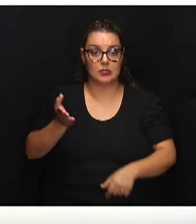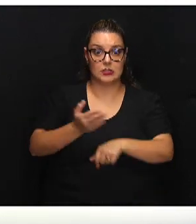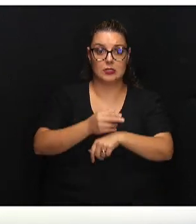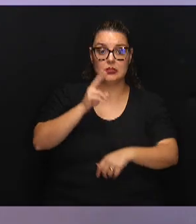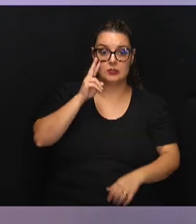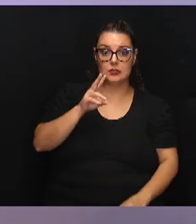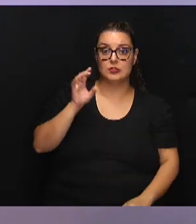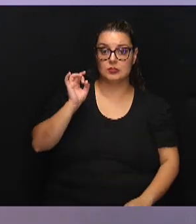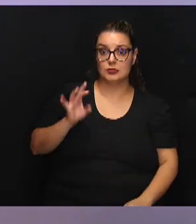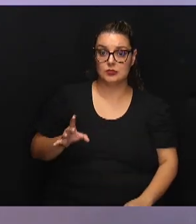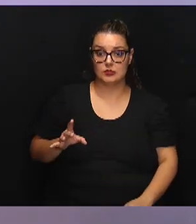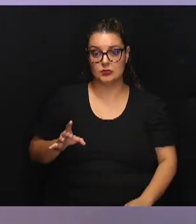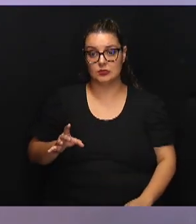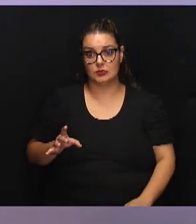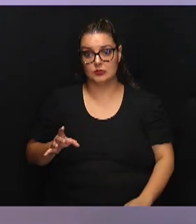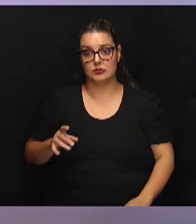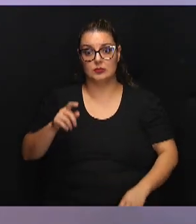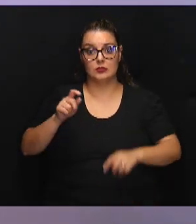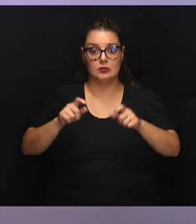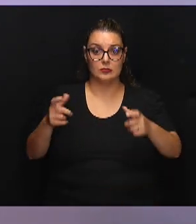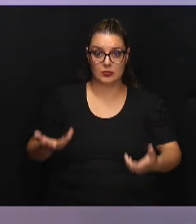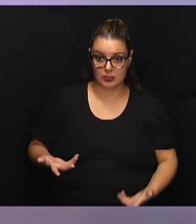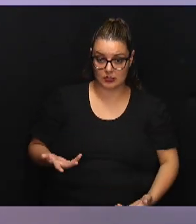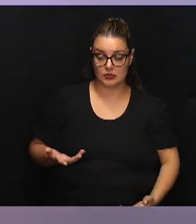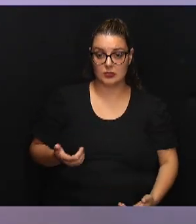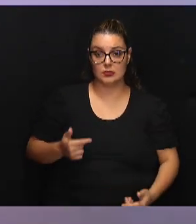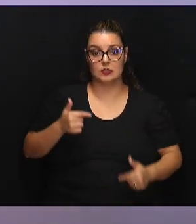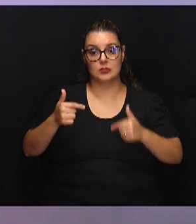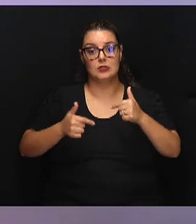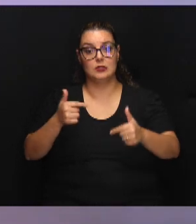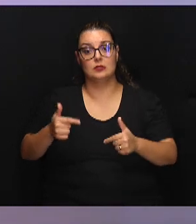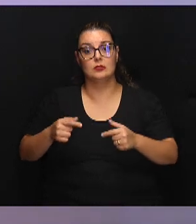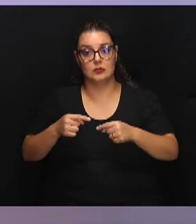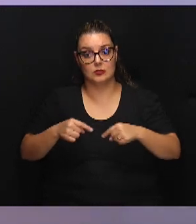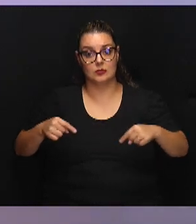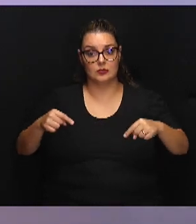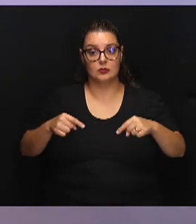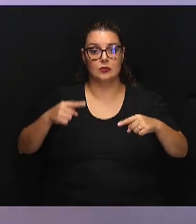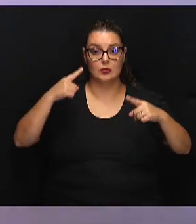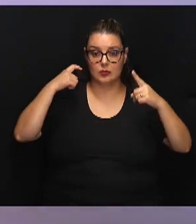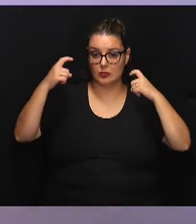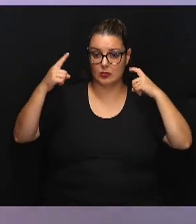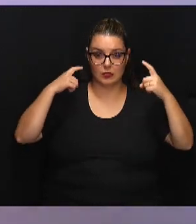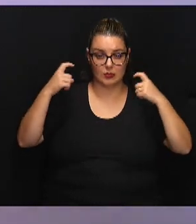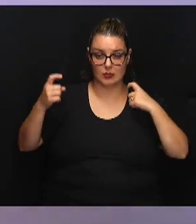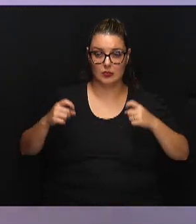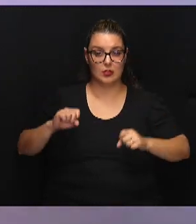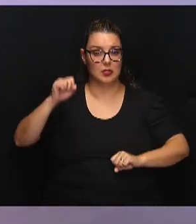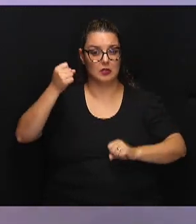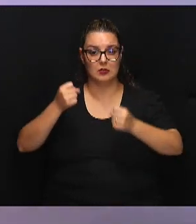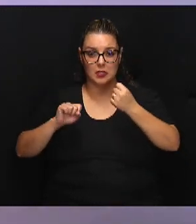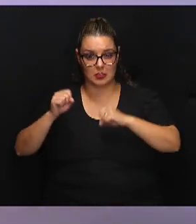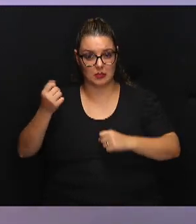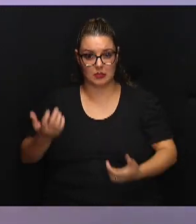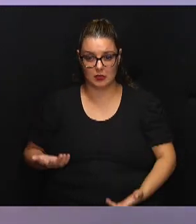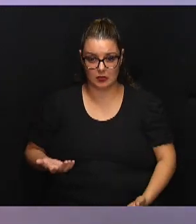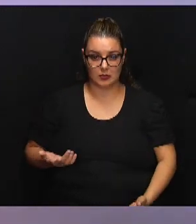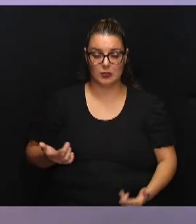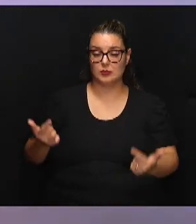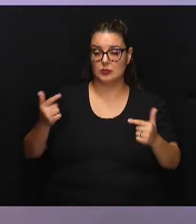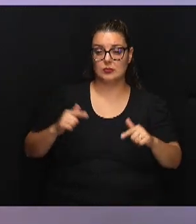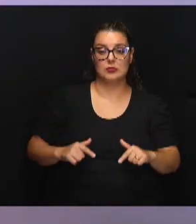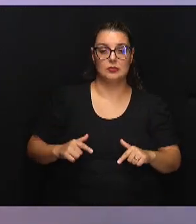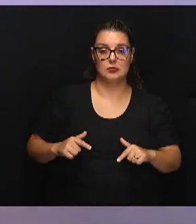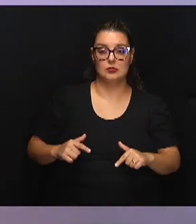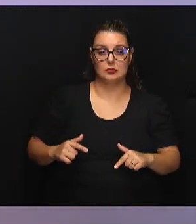só em pessoas, pacientes que trabalhavam em ambiente muito ruidoso, em fábricas, em lugar com muita